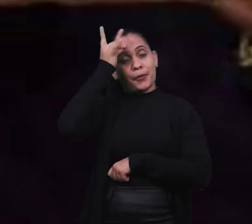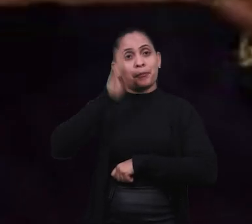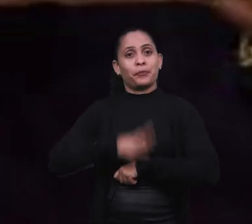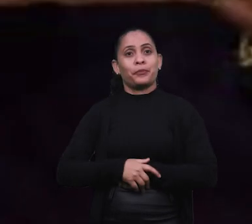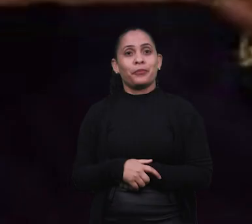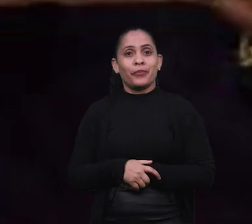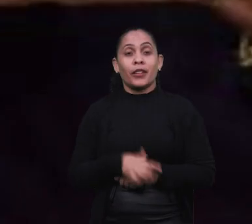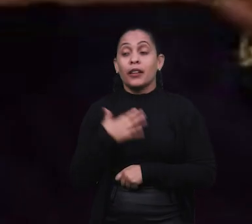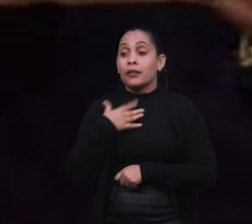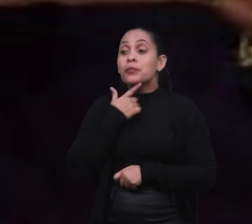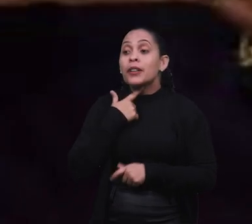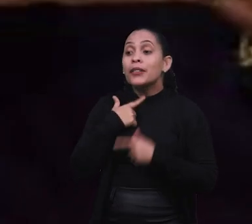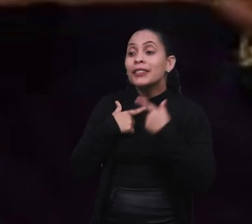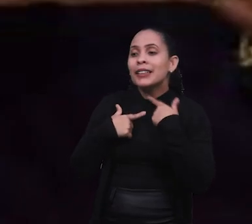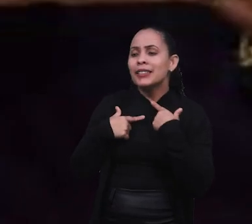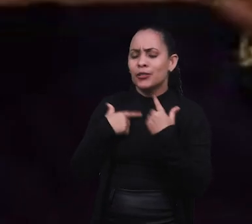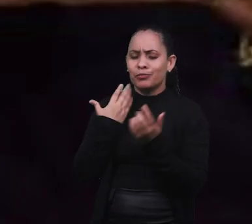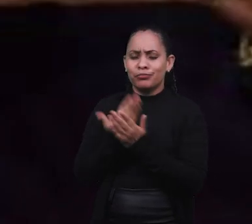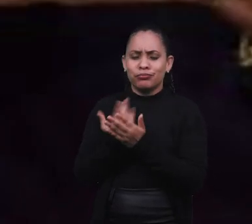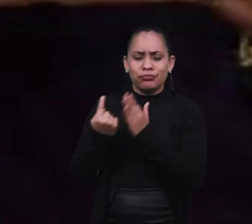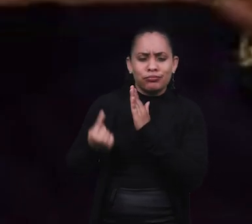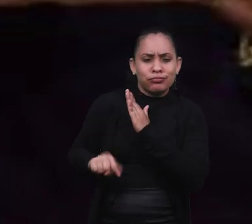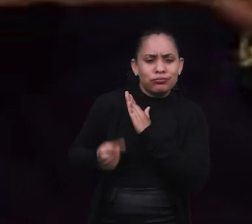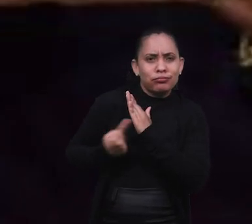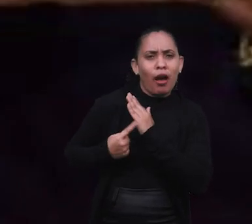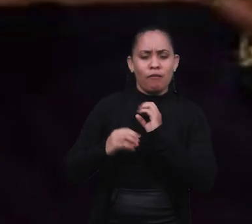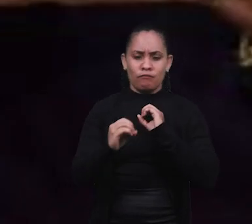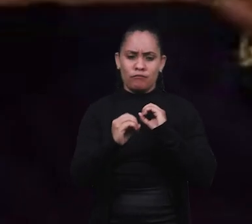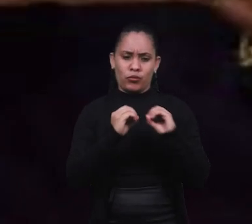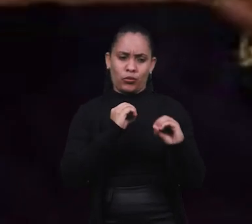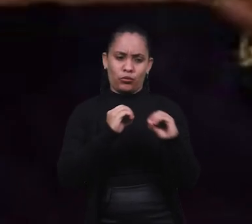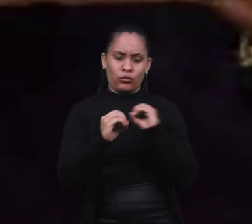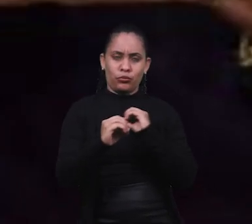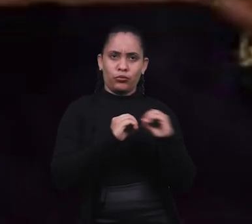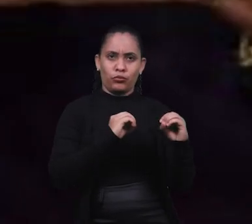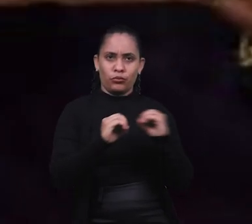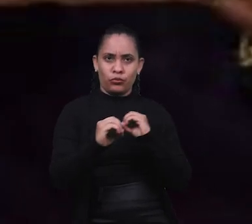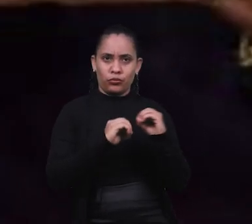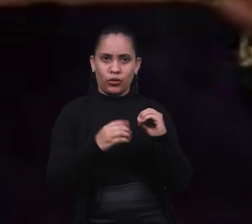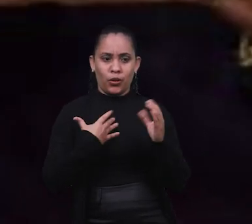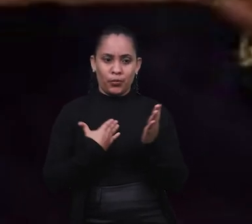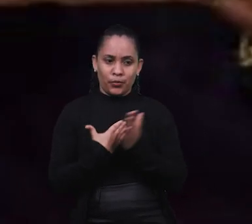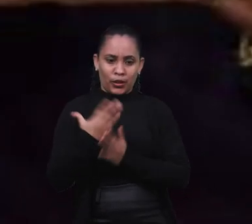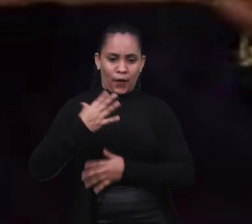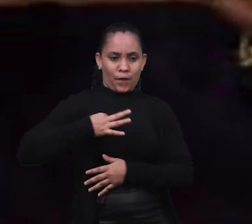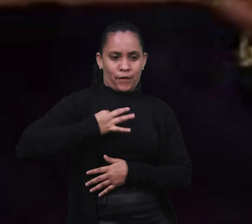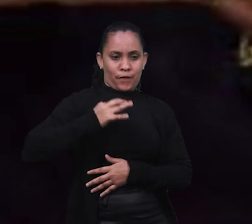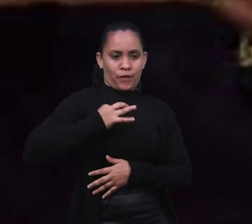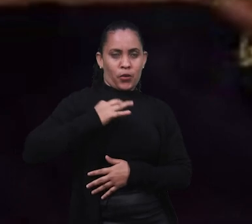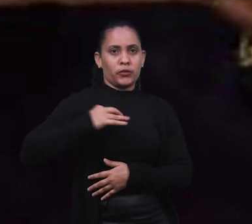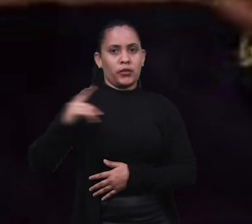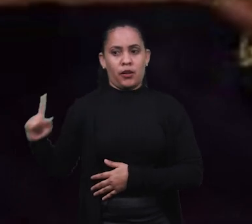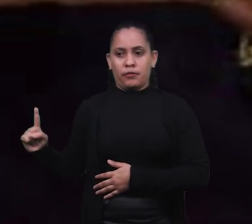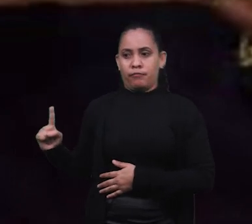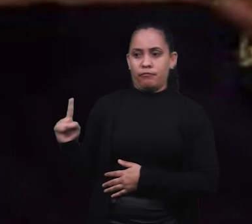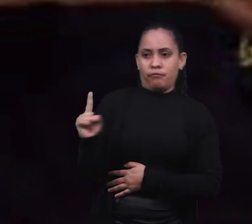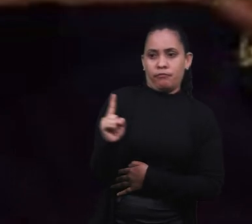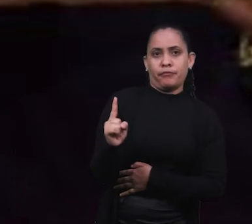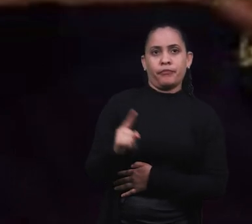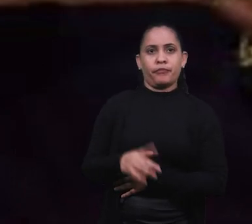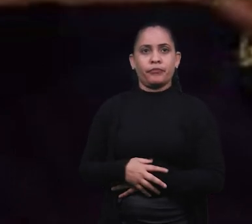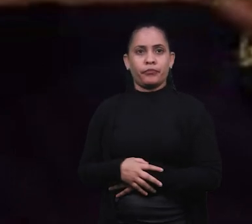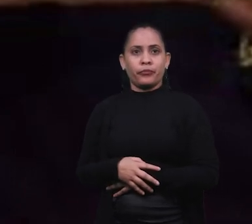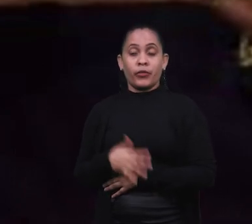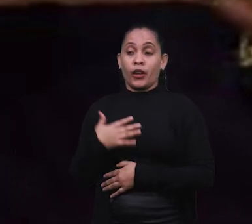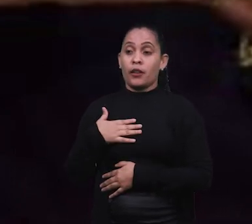também desejei me aprofundar, participar das oficinas, comecei de forma voluntária na igreja